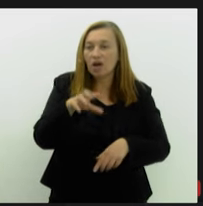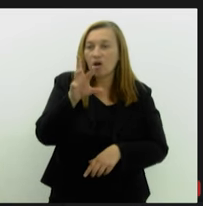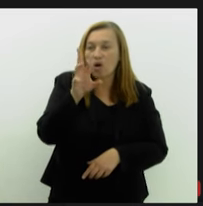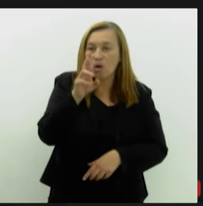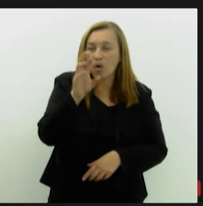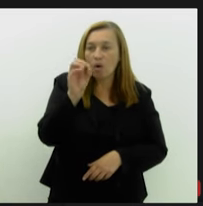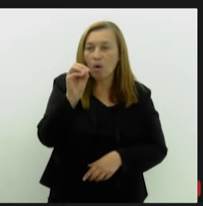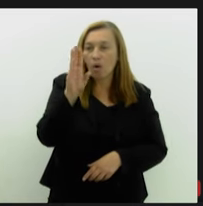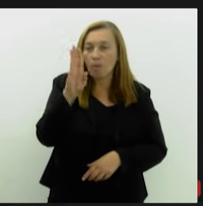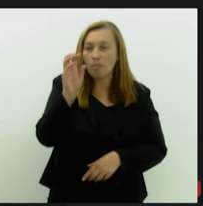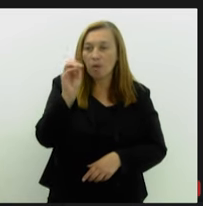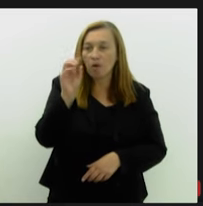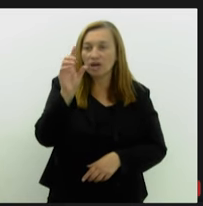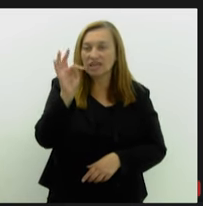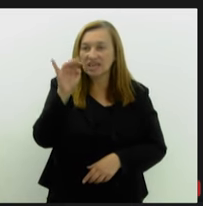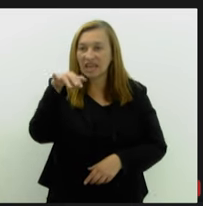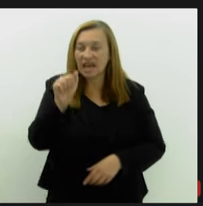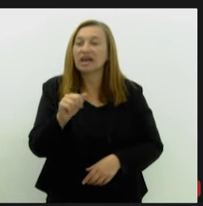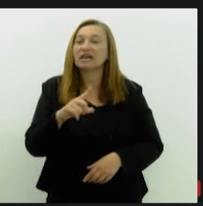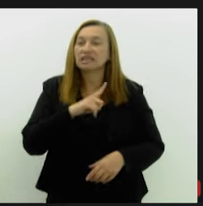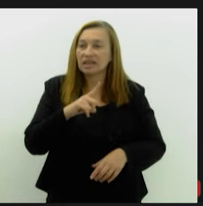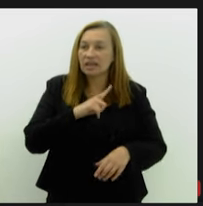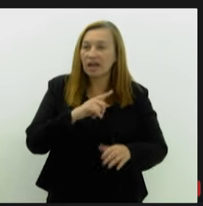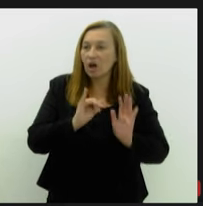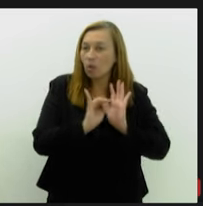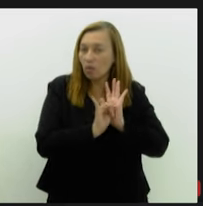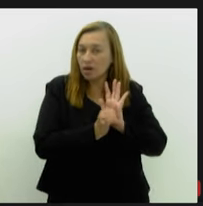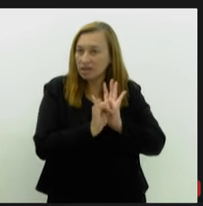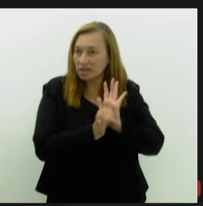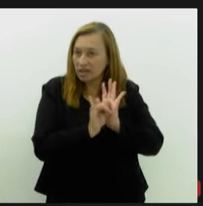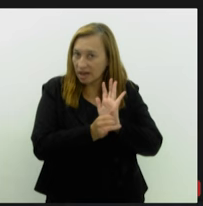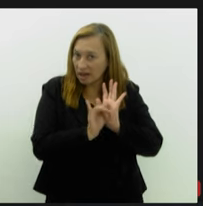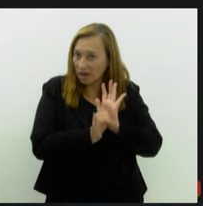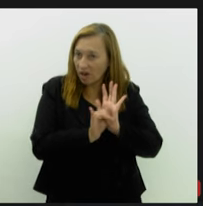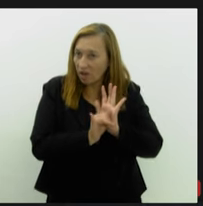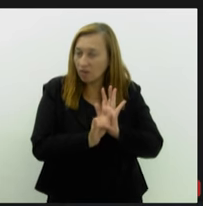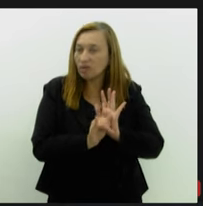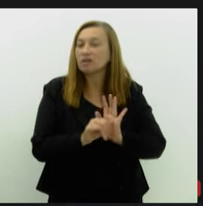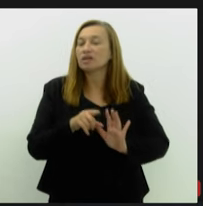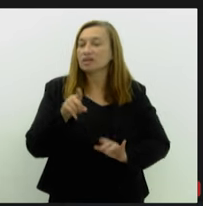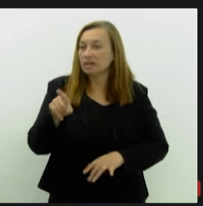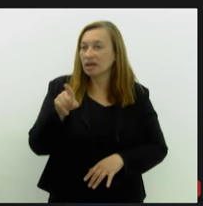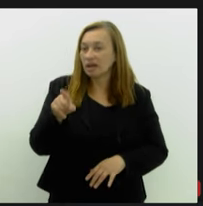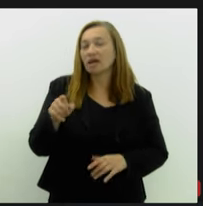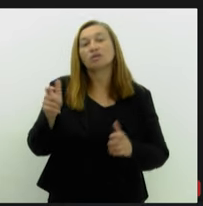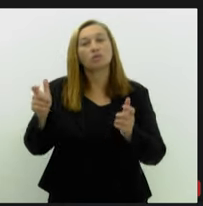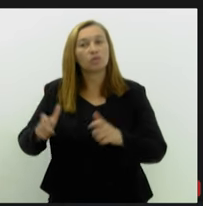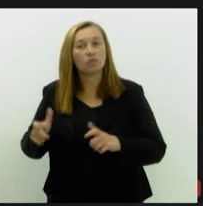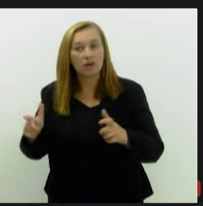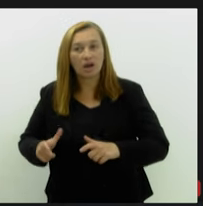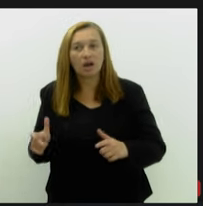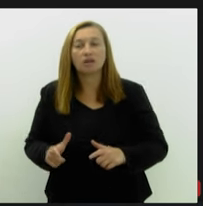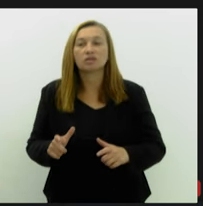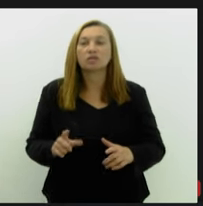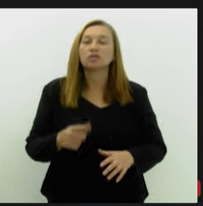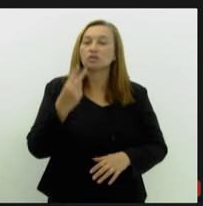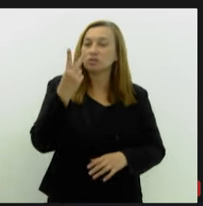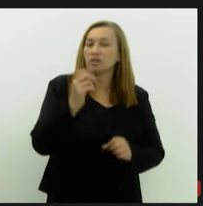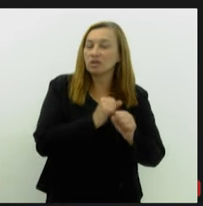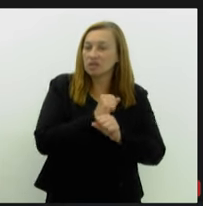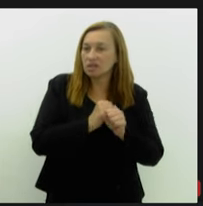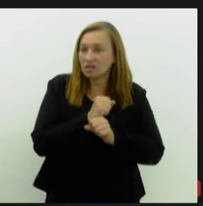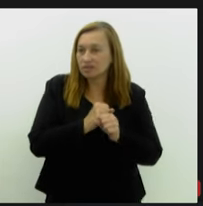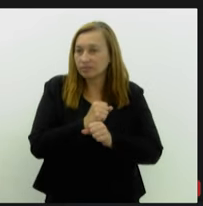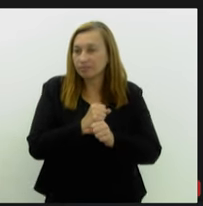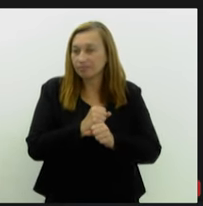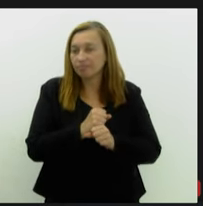edital de chamamento das startups que vão estar lá ocupando esse espaço nos próximos 2 anos, não